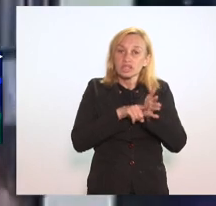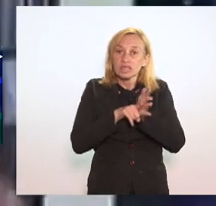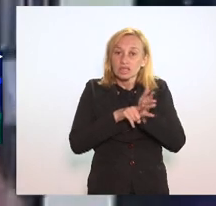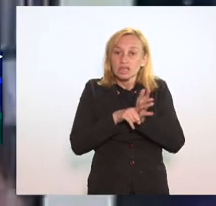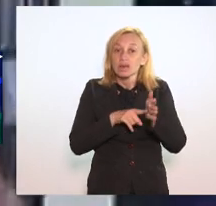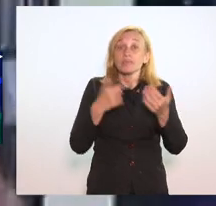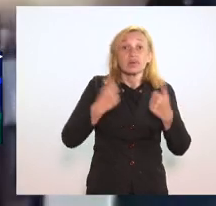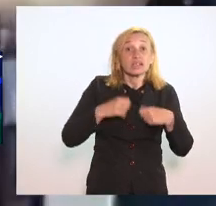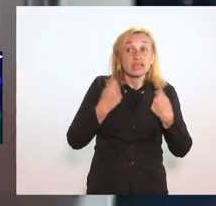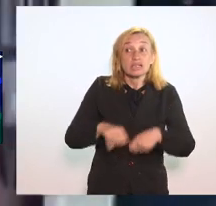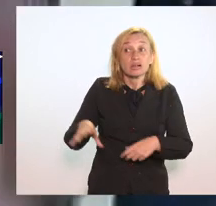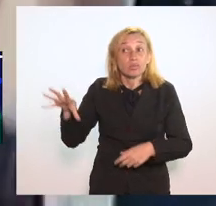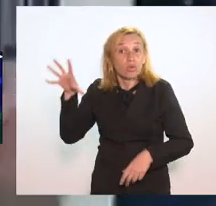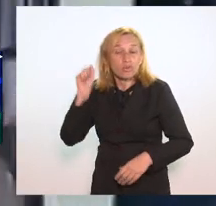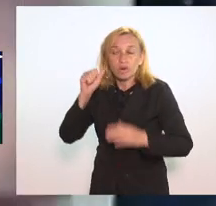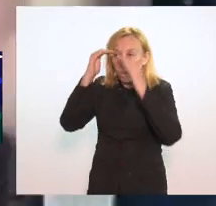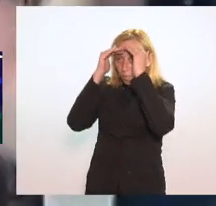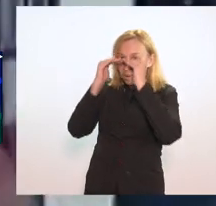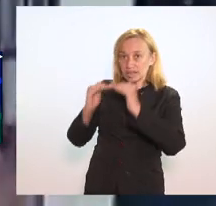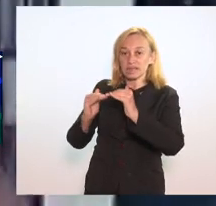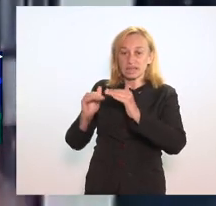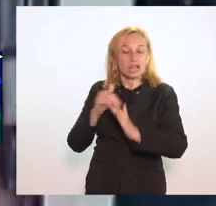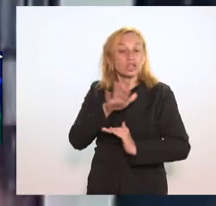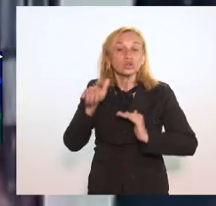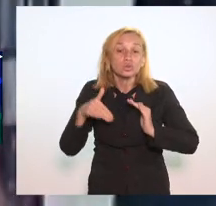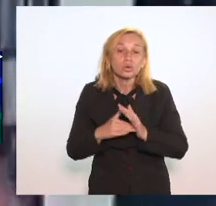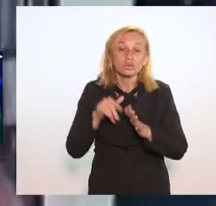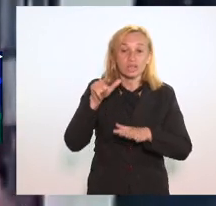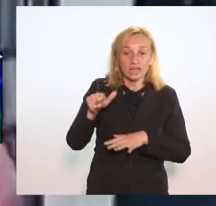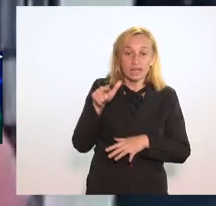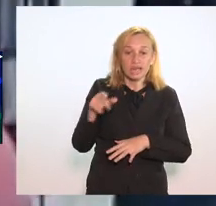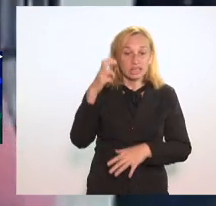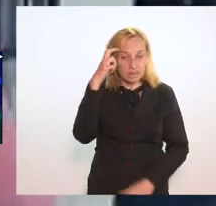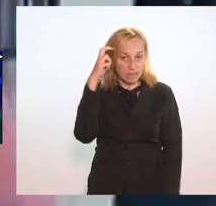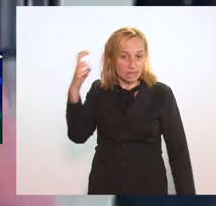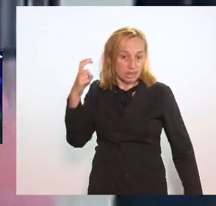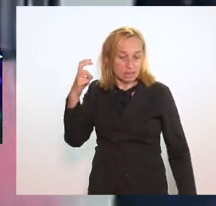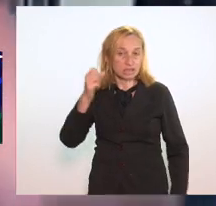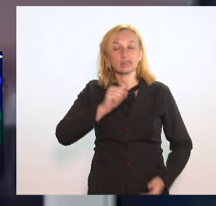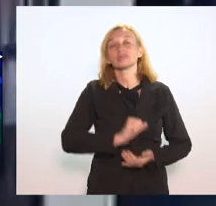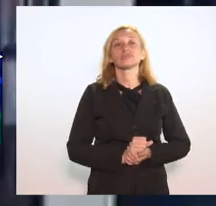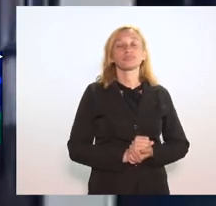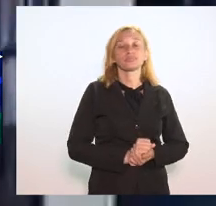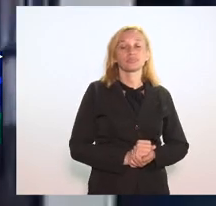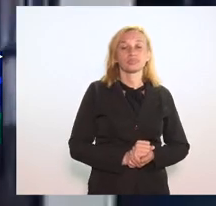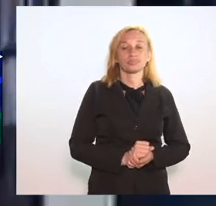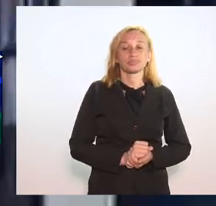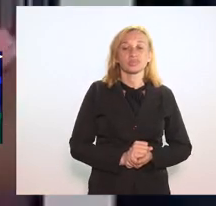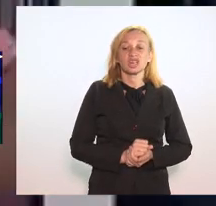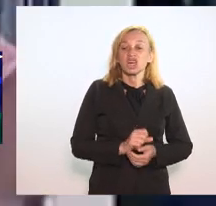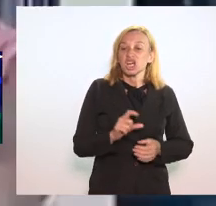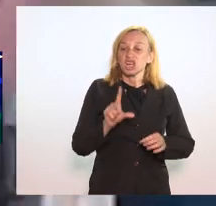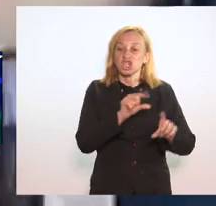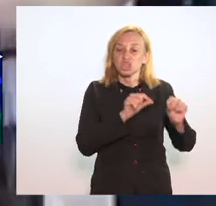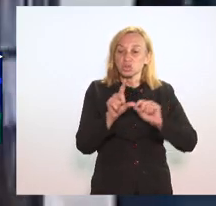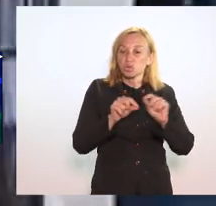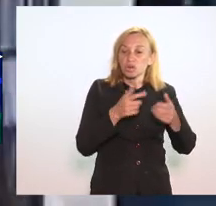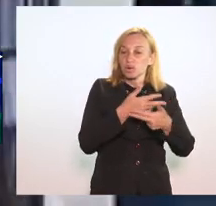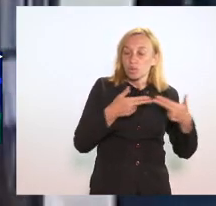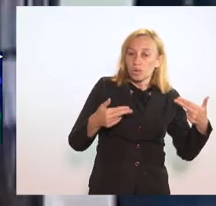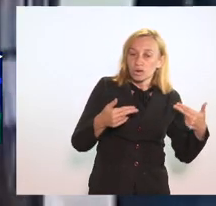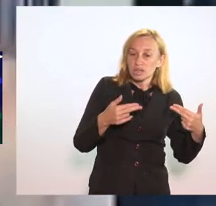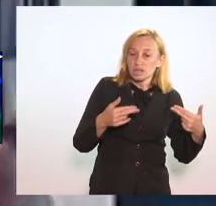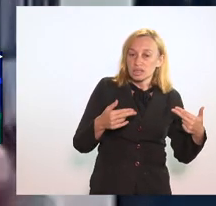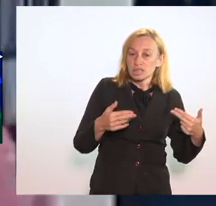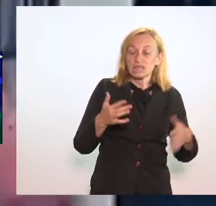os e você vai não ouvirmos os entendidos isso aí tomando decisões de acordo com aquilo